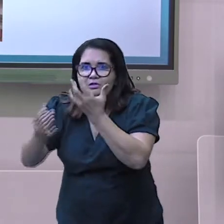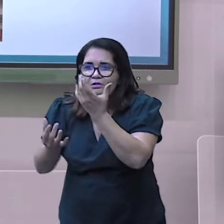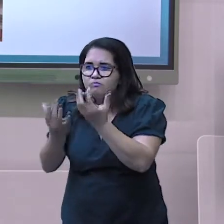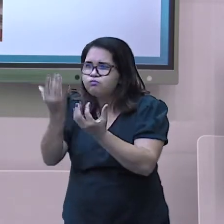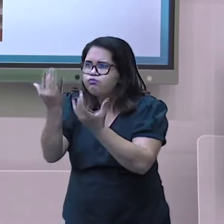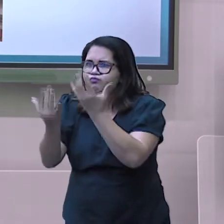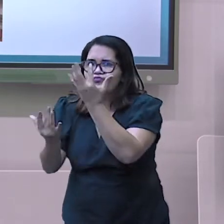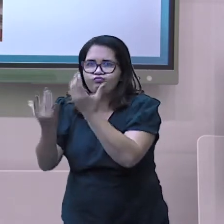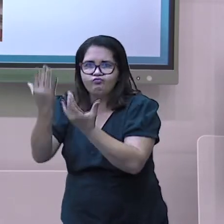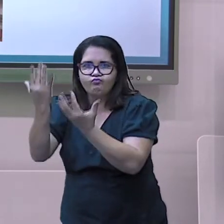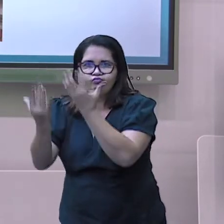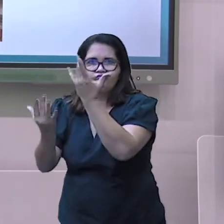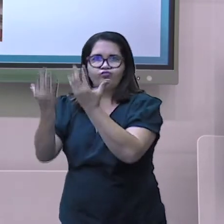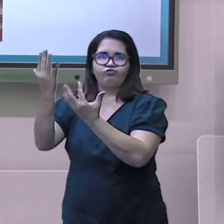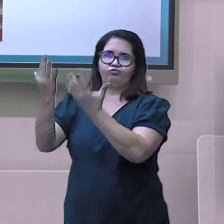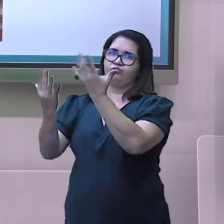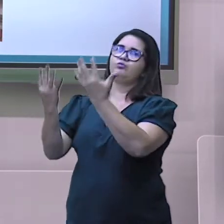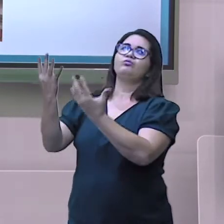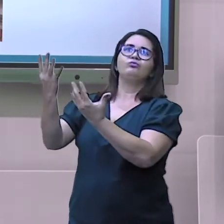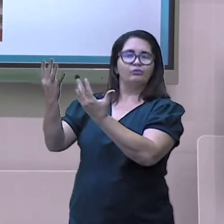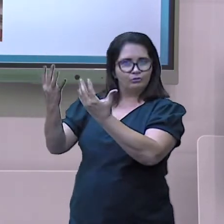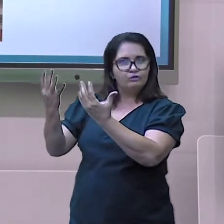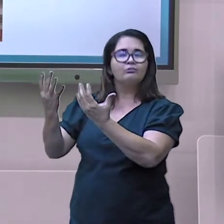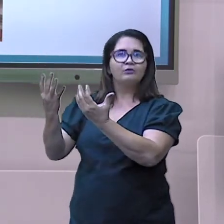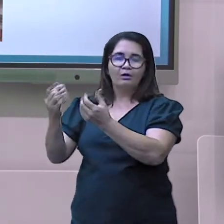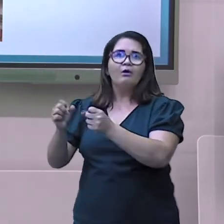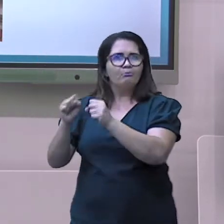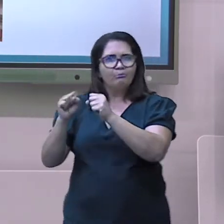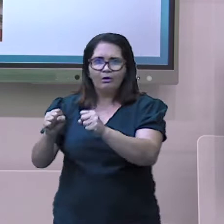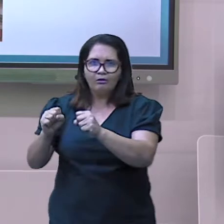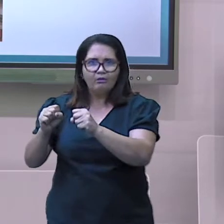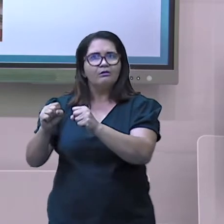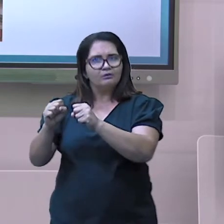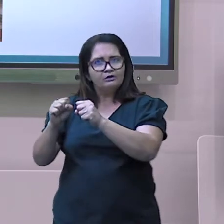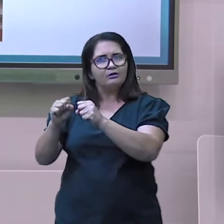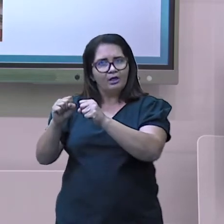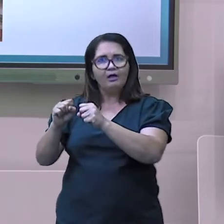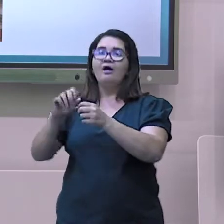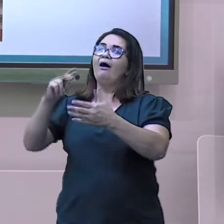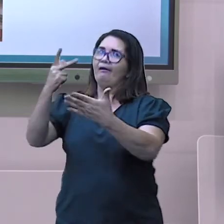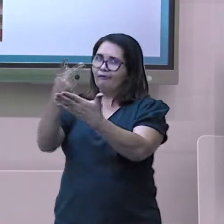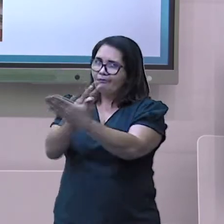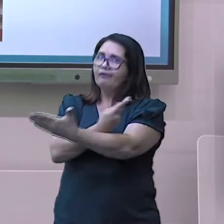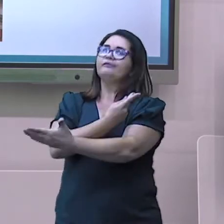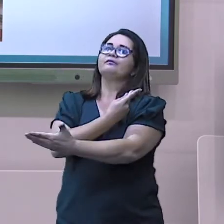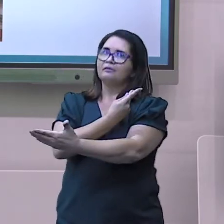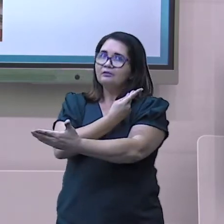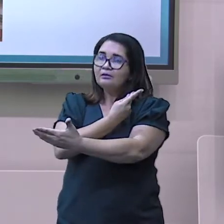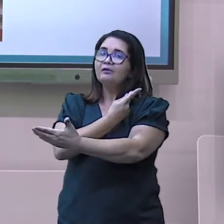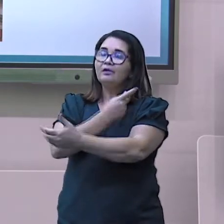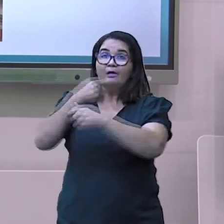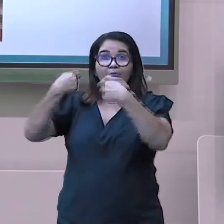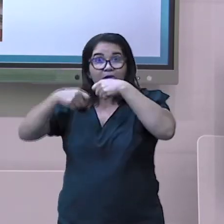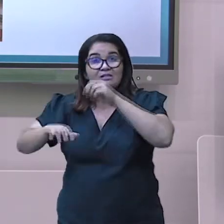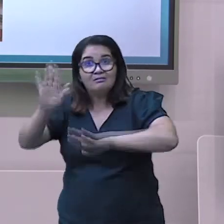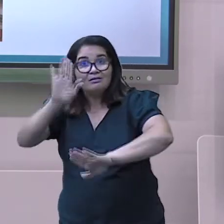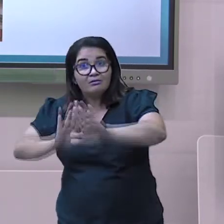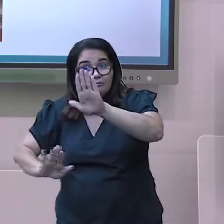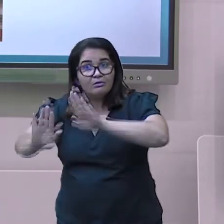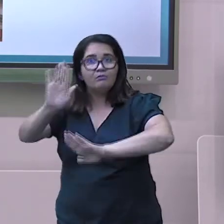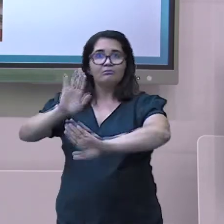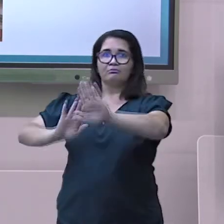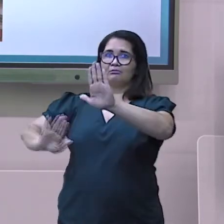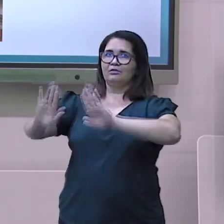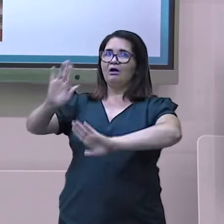ali, não sei, queimar algo, algum utensílio, que também não seria um acidente, porque não está